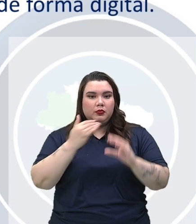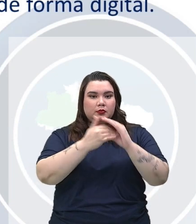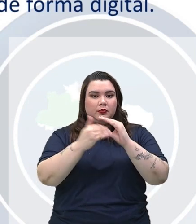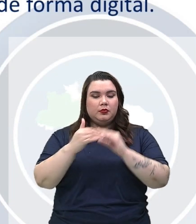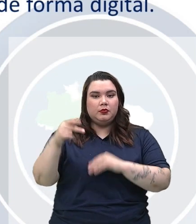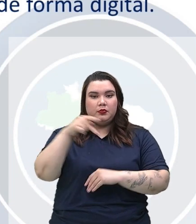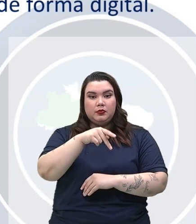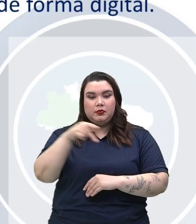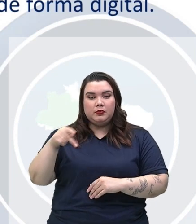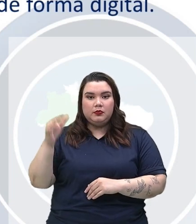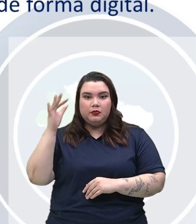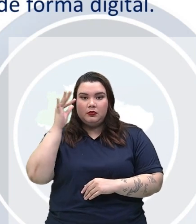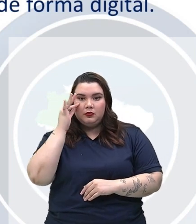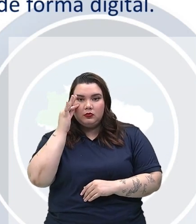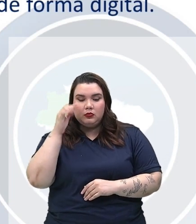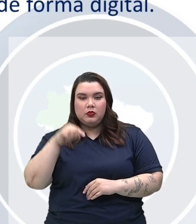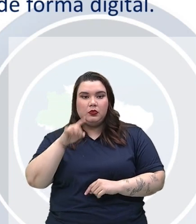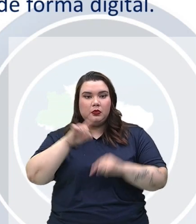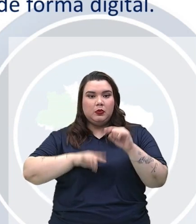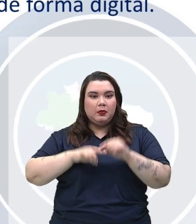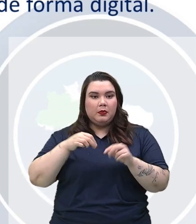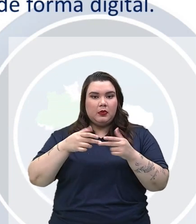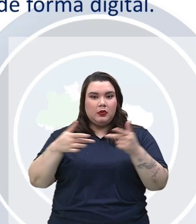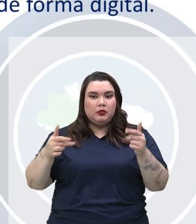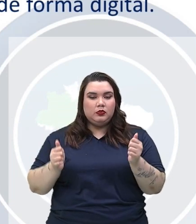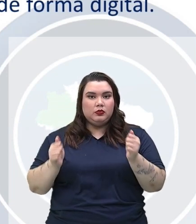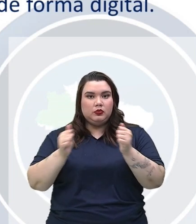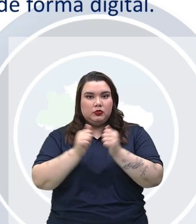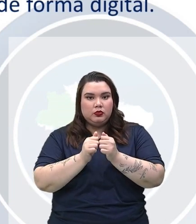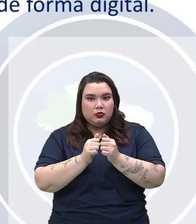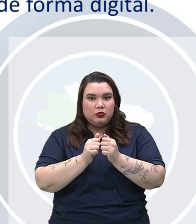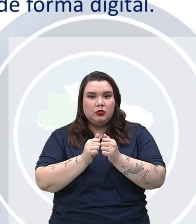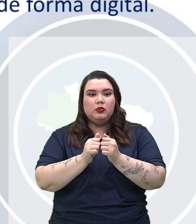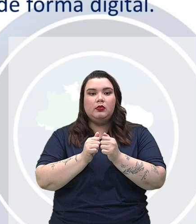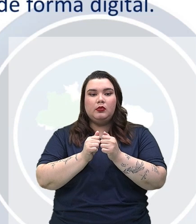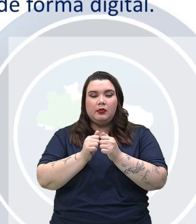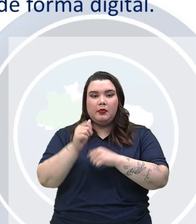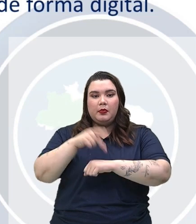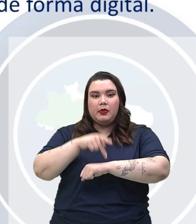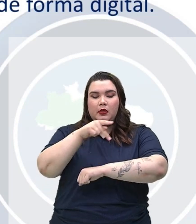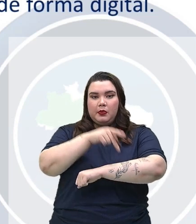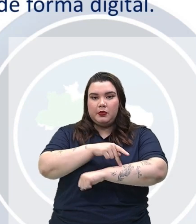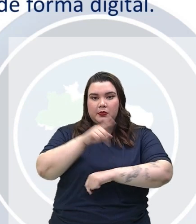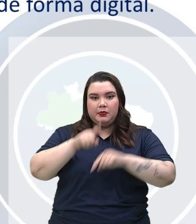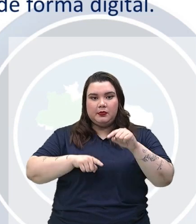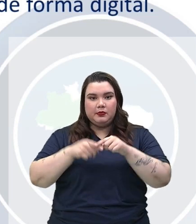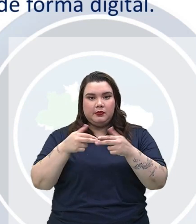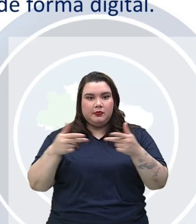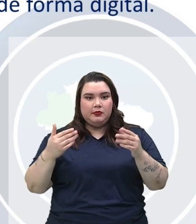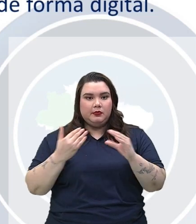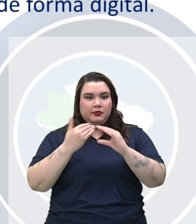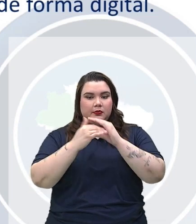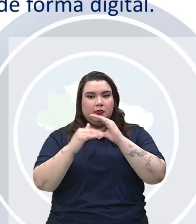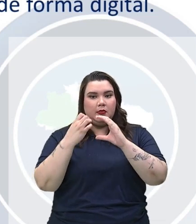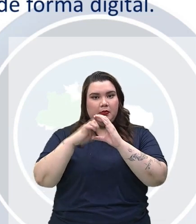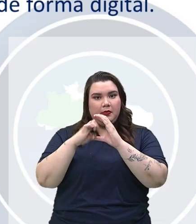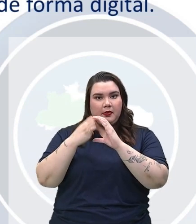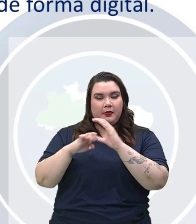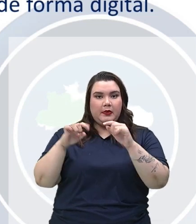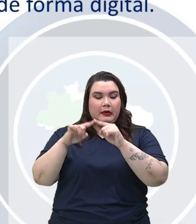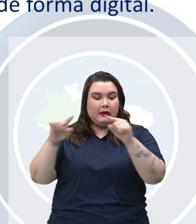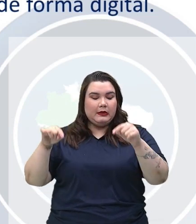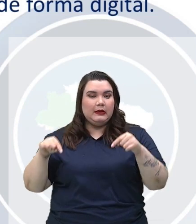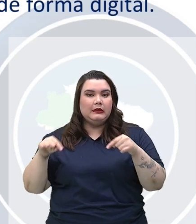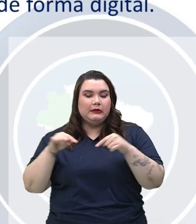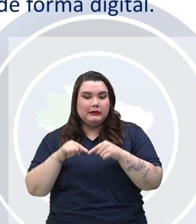aos professores presenciais, junto com o pacote pedagógico, que vai para onde, Keila? Vai para o e-mail da turma. Para o e-mail